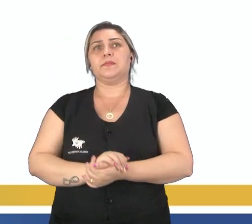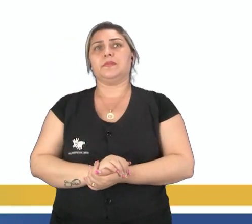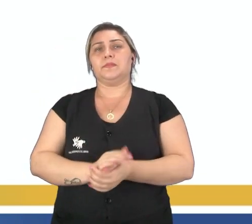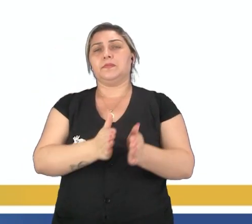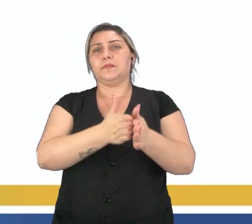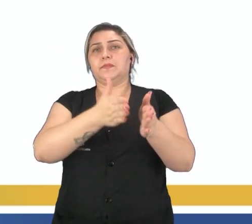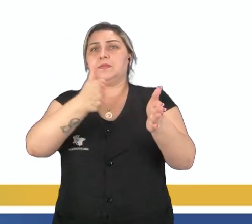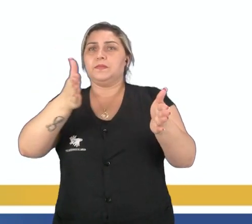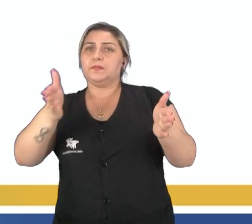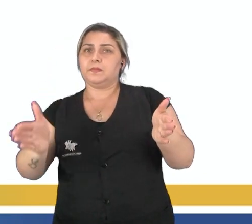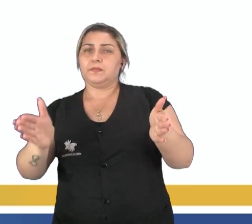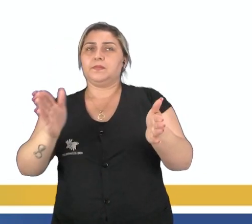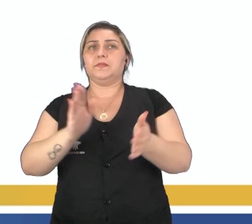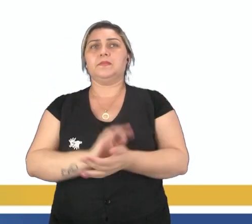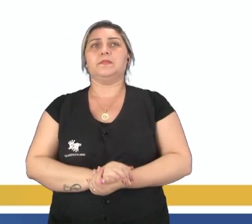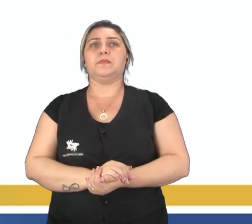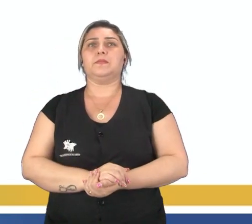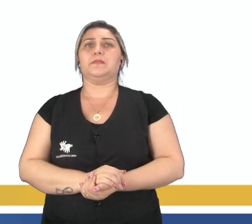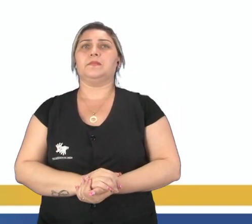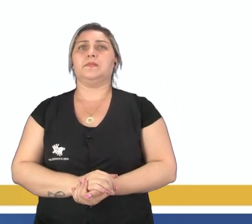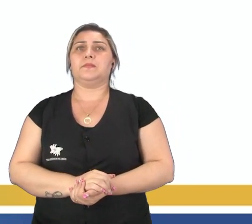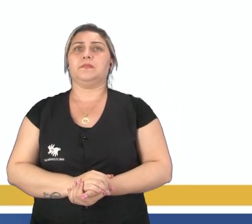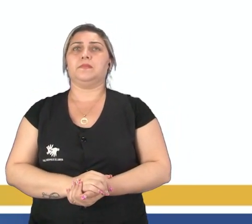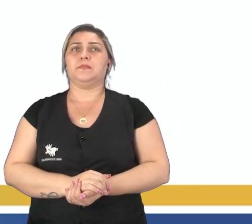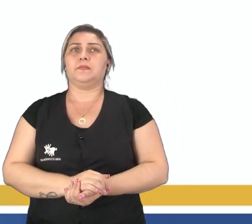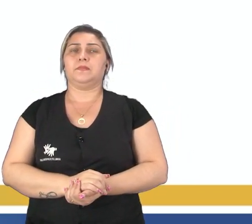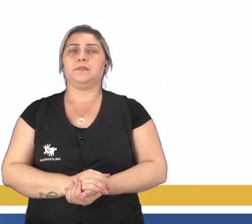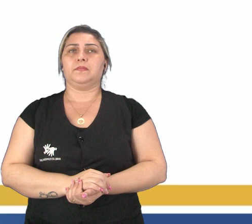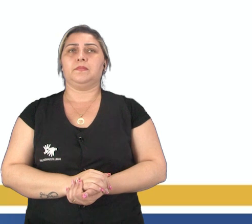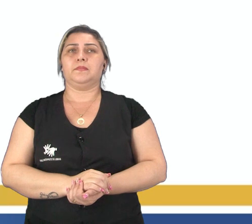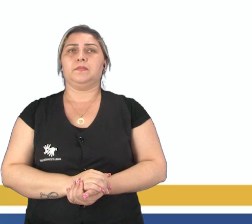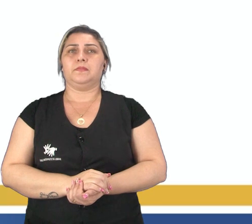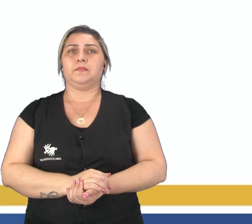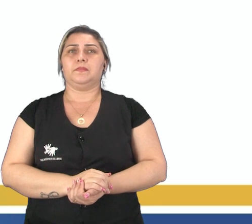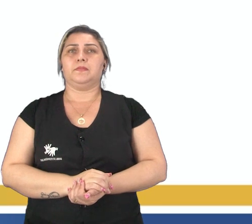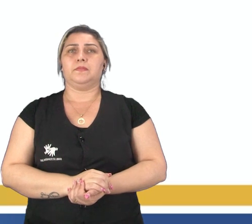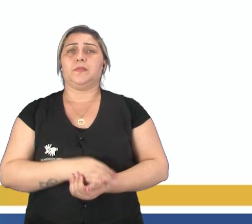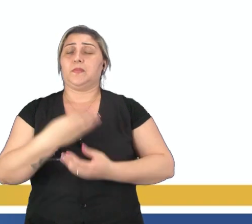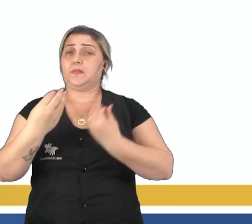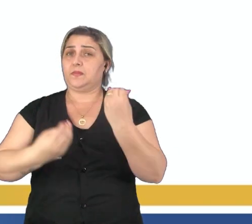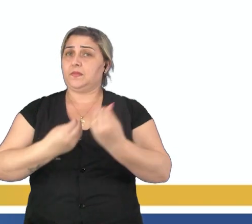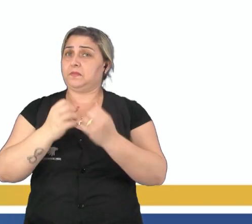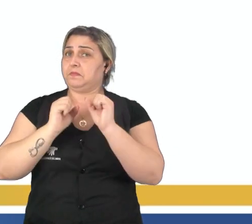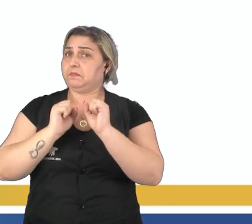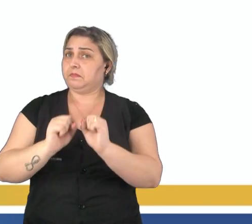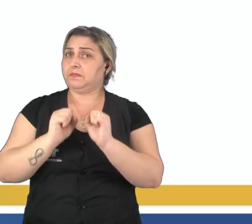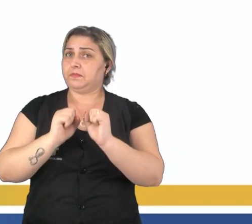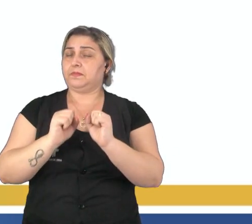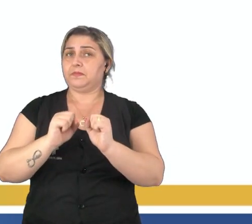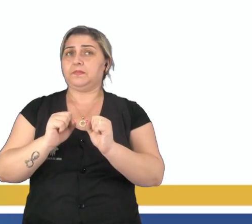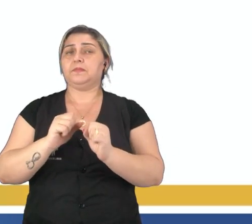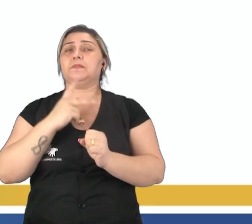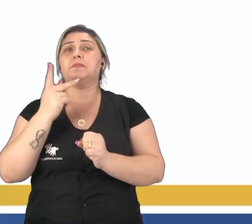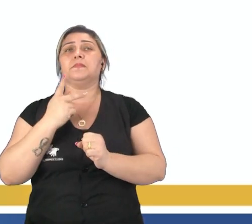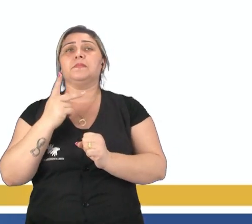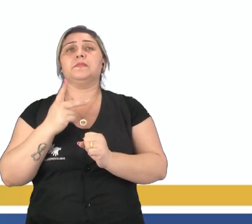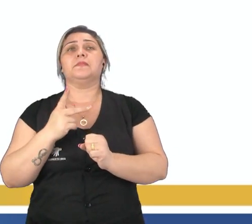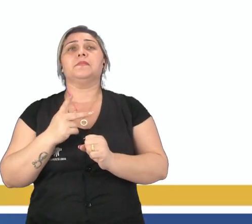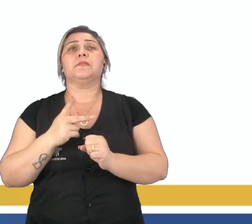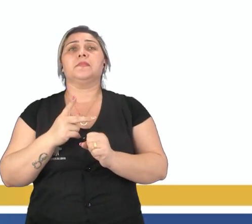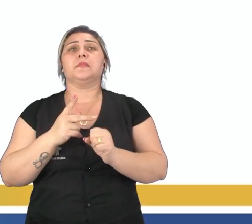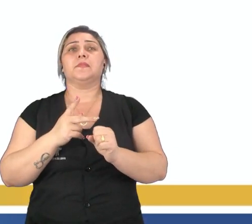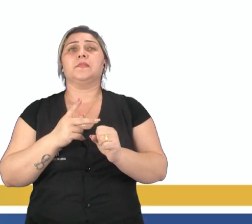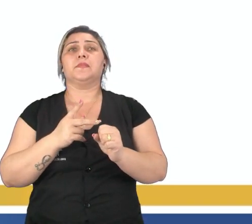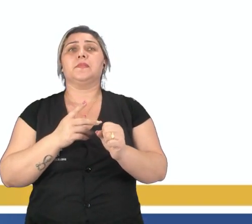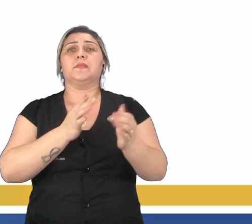que indica corretamente a sequência dos níveis de organização do corpo humano. Como é que eu posso aí dizer que seria a ordem do